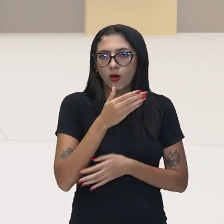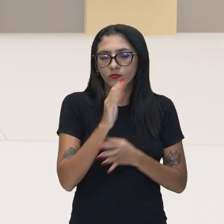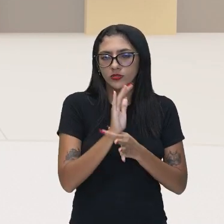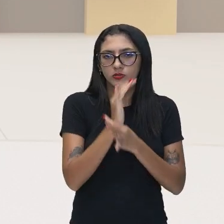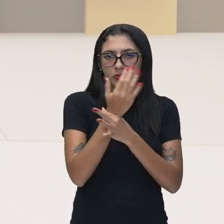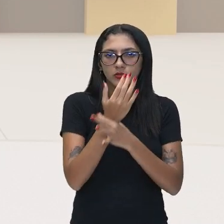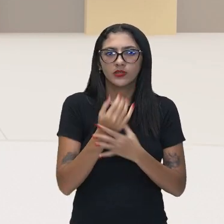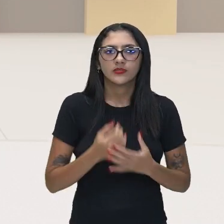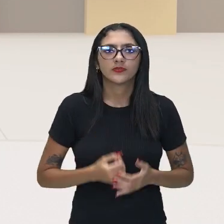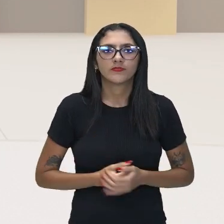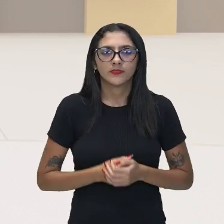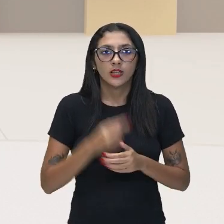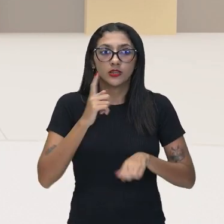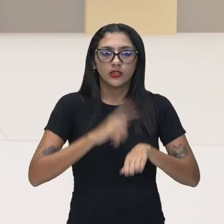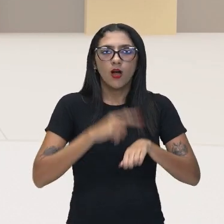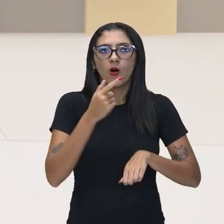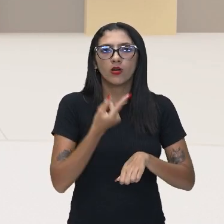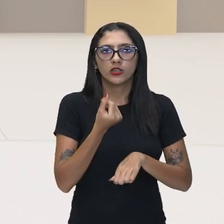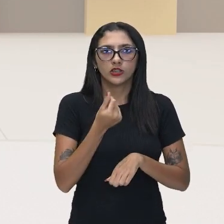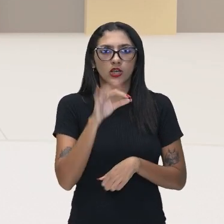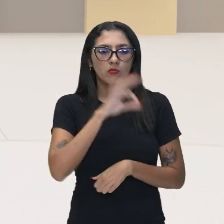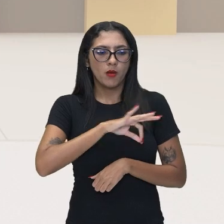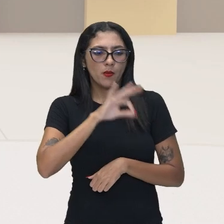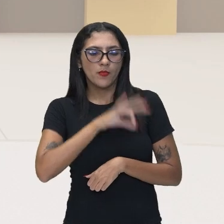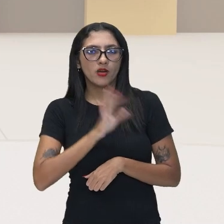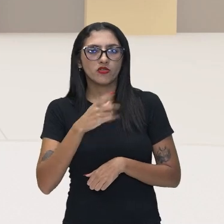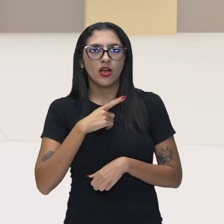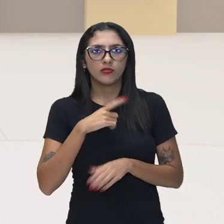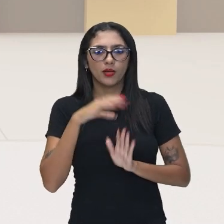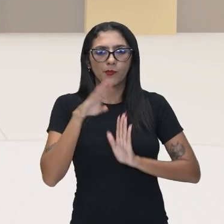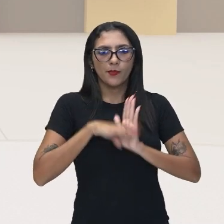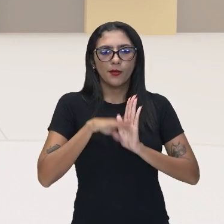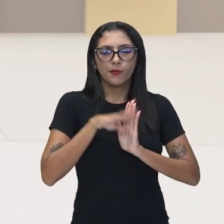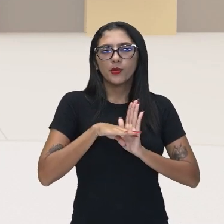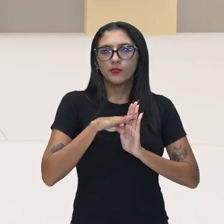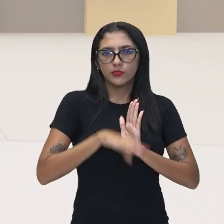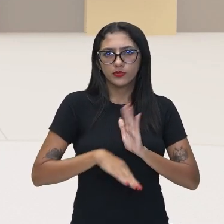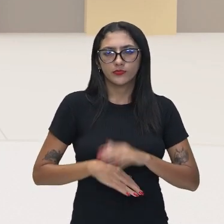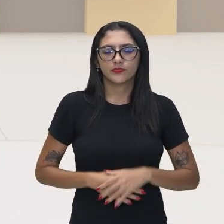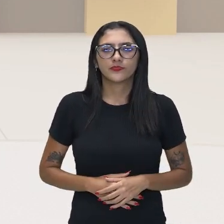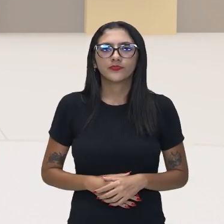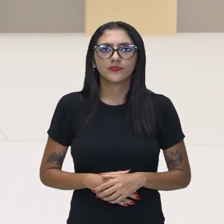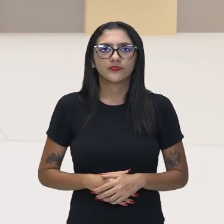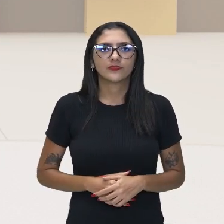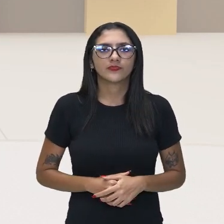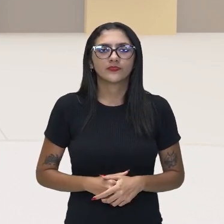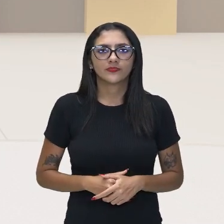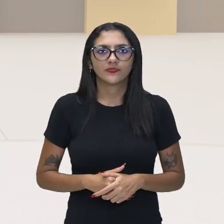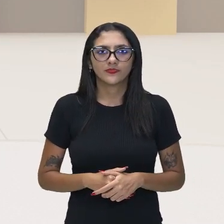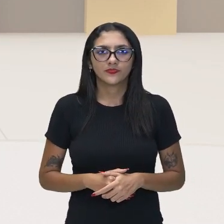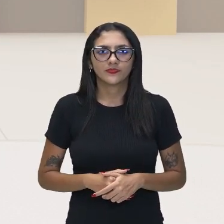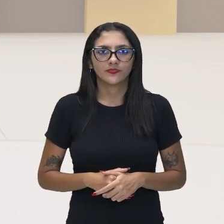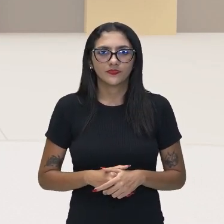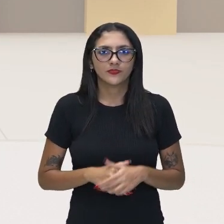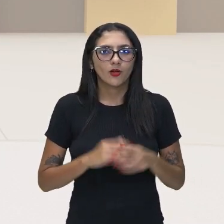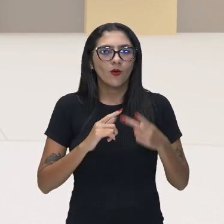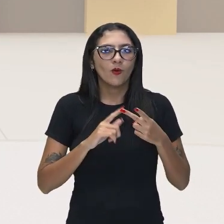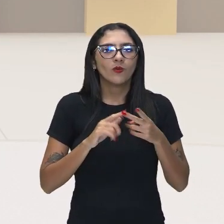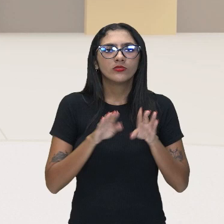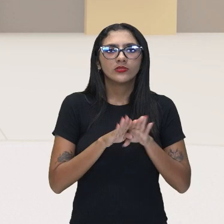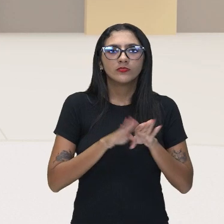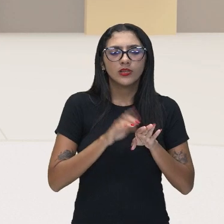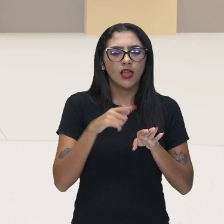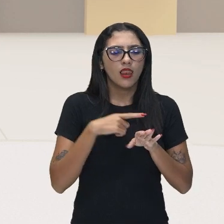Porque quando você recebe, já vai estar descontado, você já nem toca nesse dinheiro. E aí a outra vantagem,